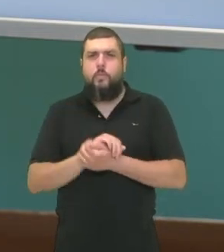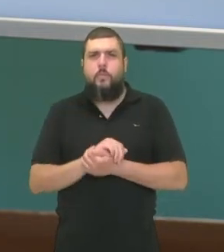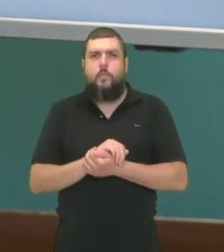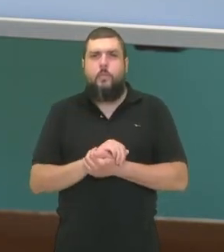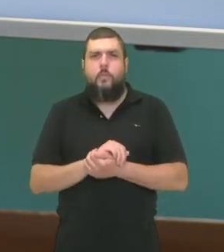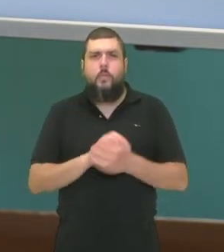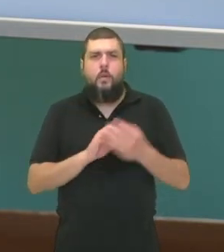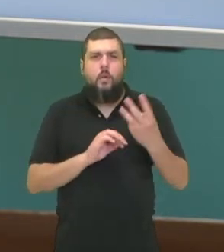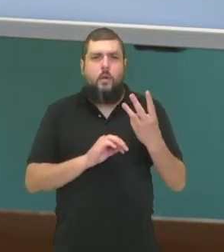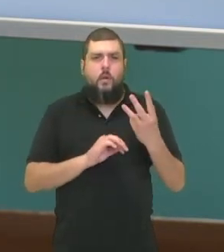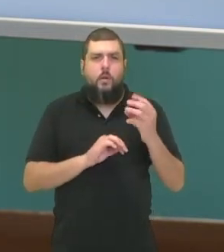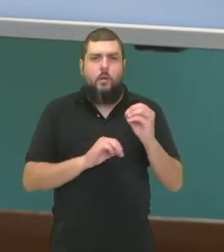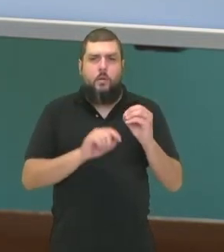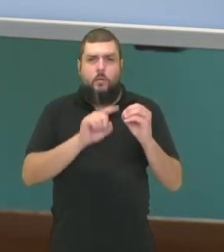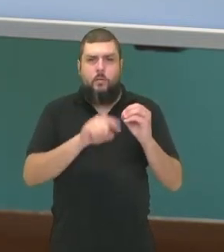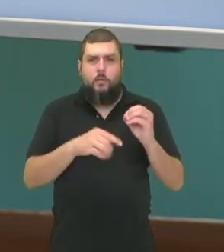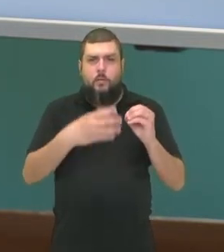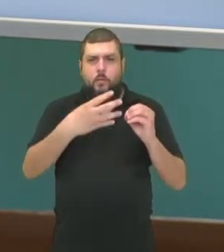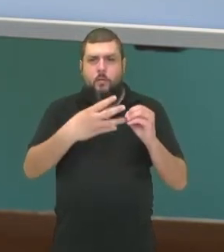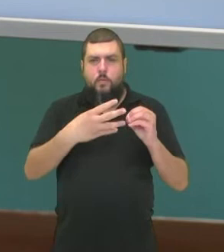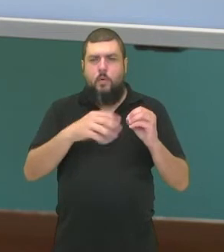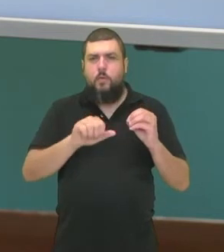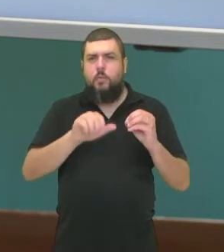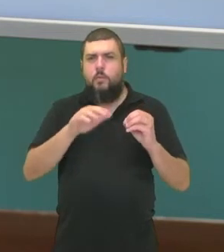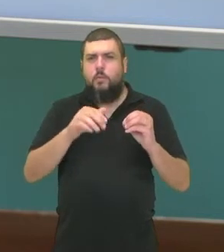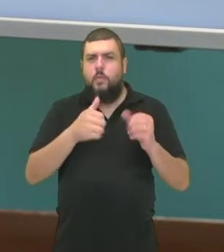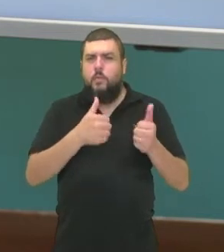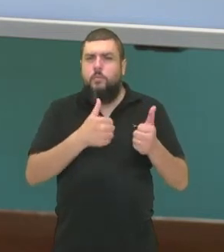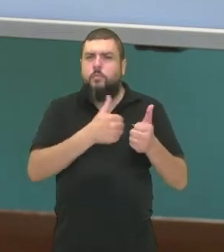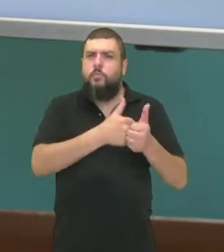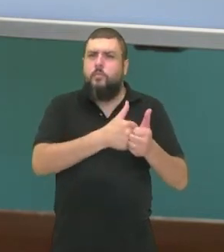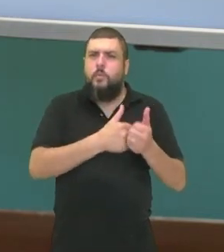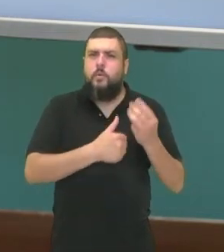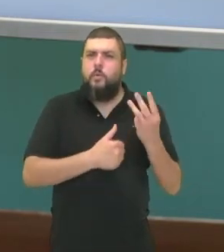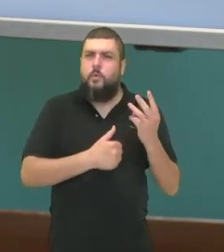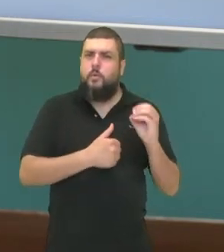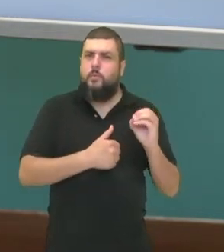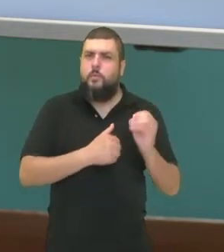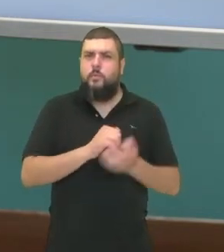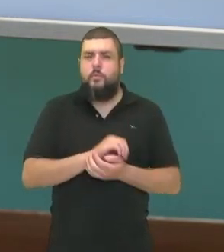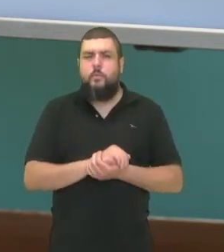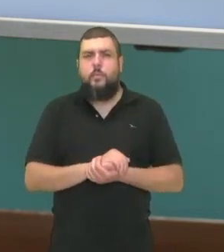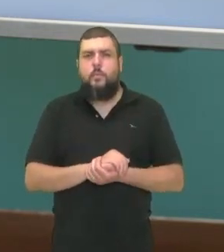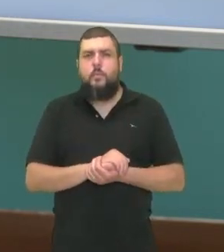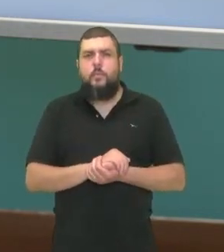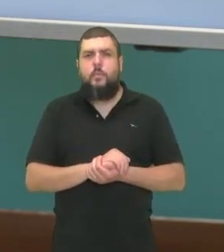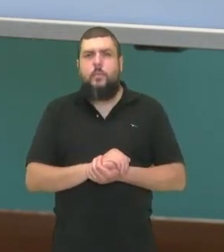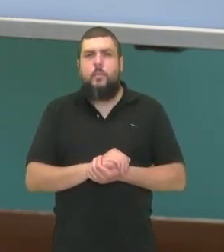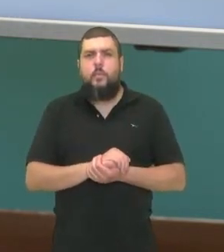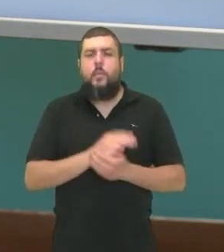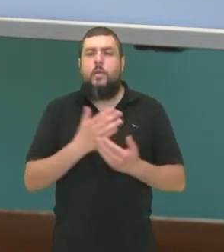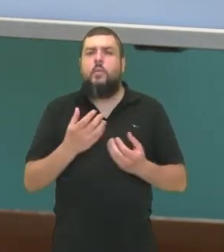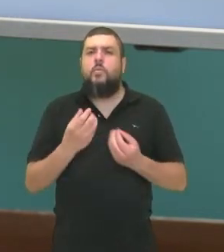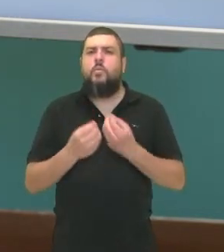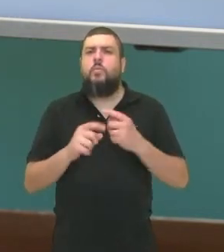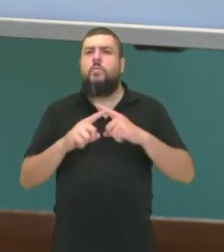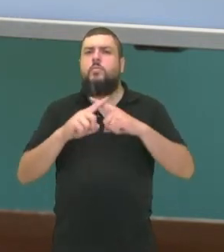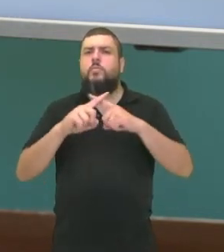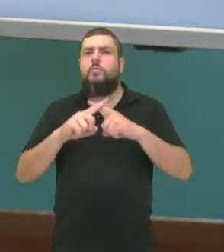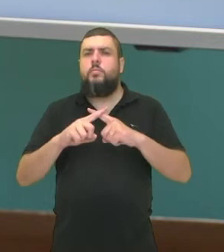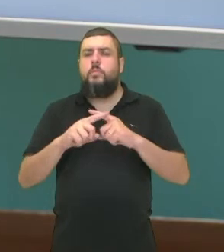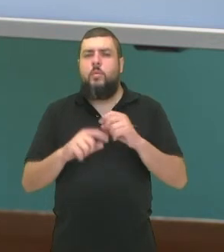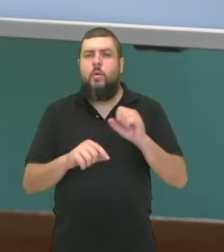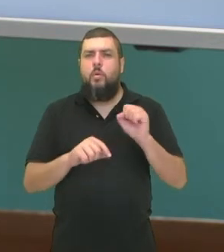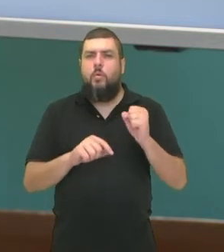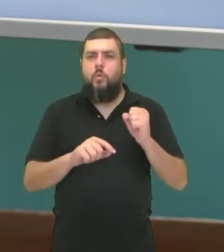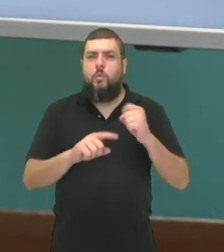o 30,4 ele está mais próximo do 30 do que do 31. Então, olha qual multiplicação que nós podemos fazer? 8